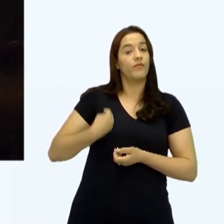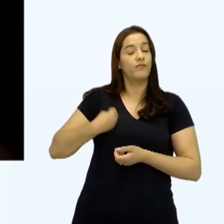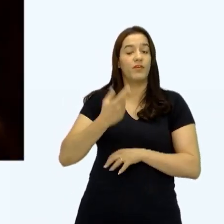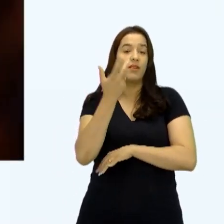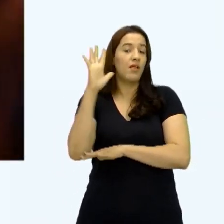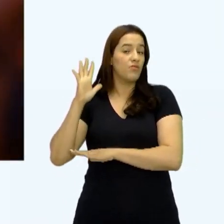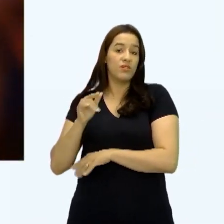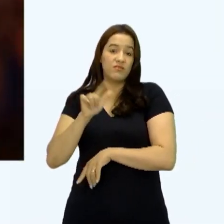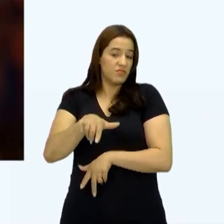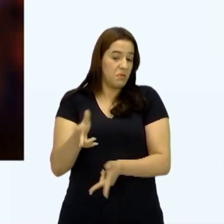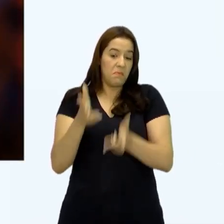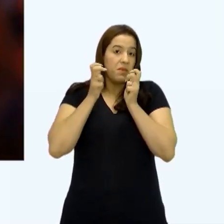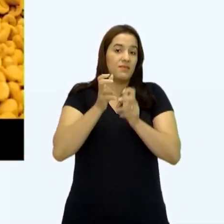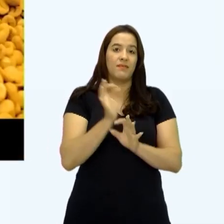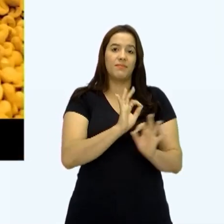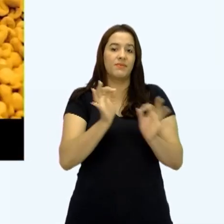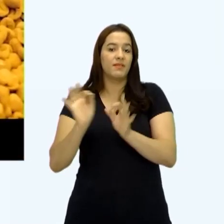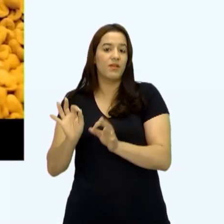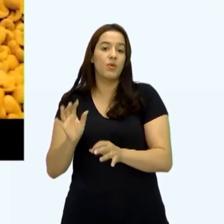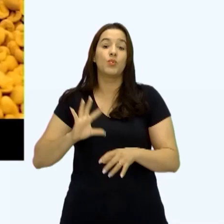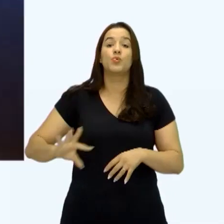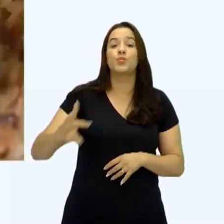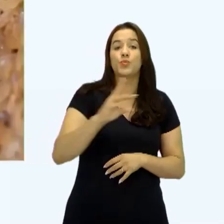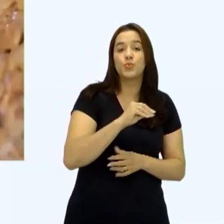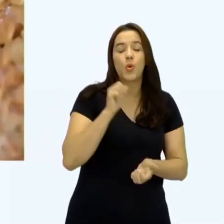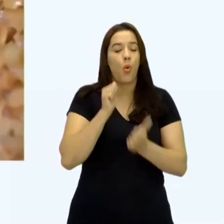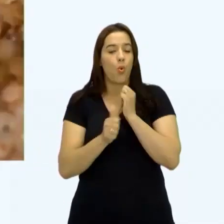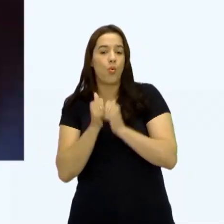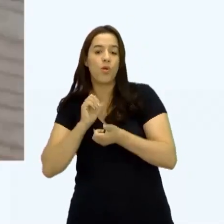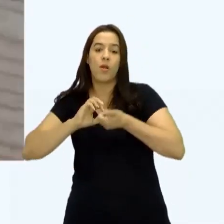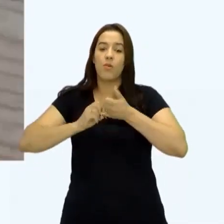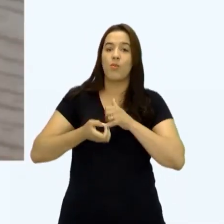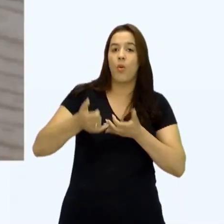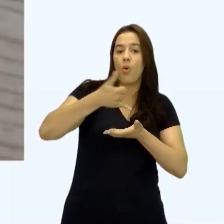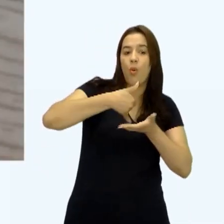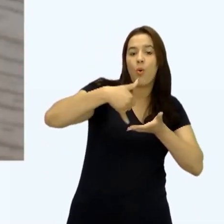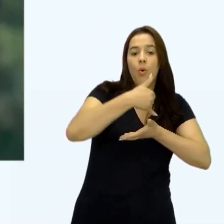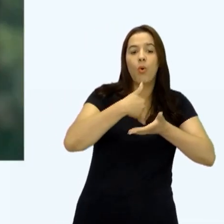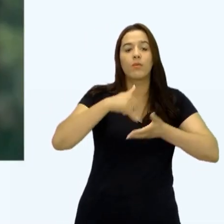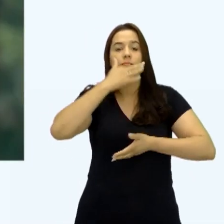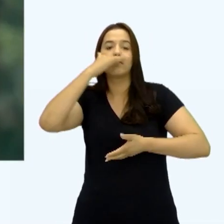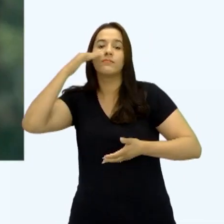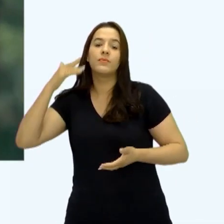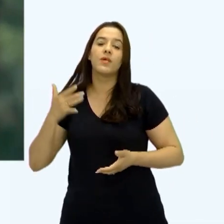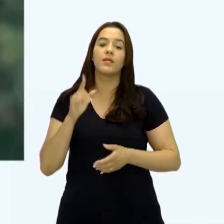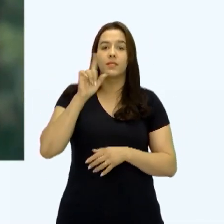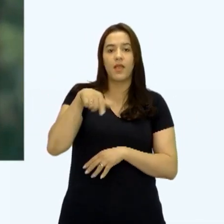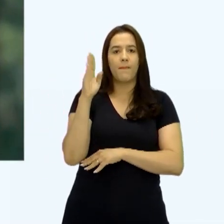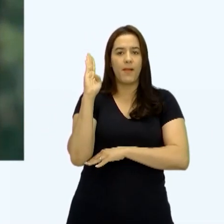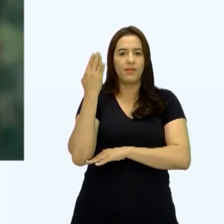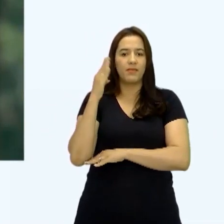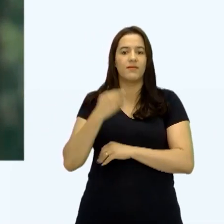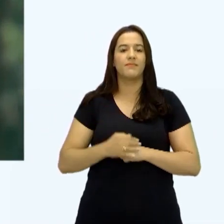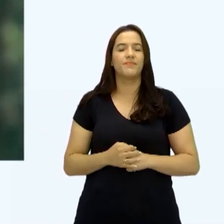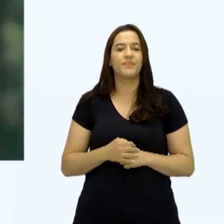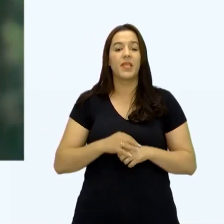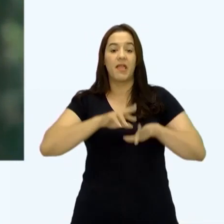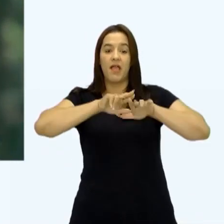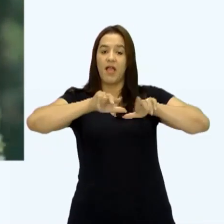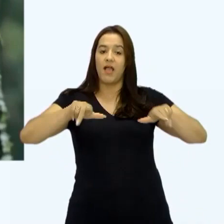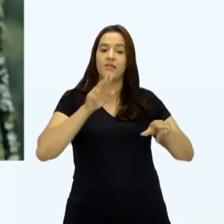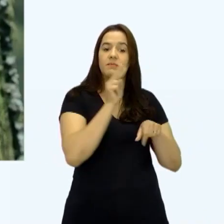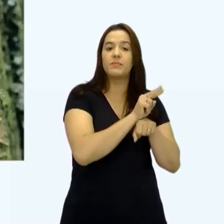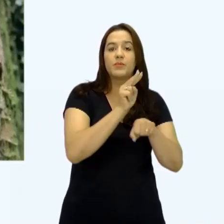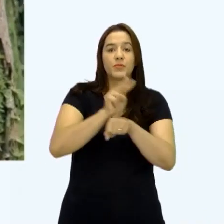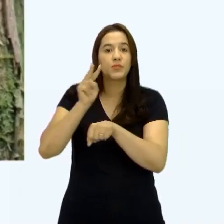nem percebeu. São corantes, fibras, sementes, óleos vegetais, essências e a própria madeira. As áreas protegidas